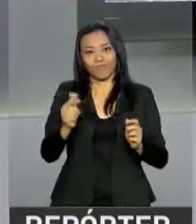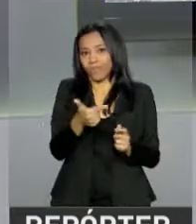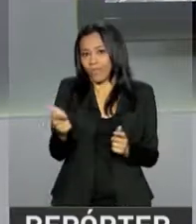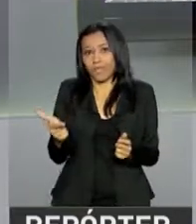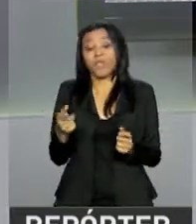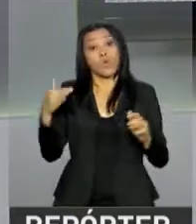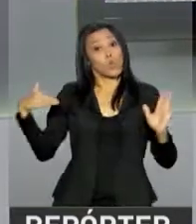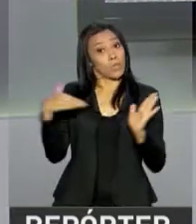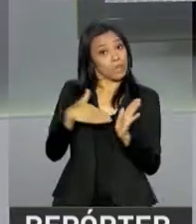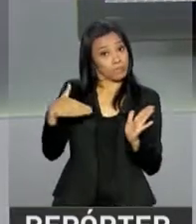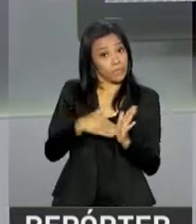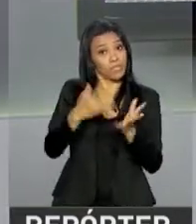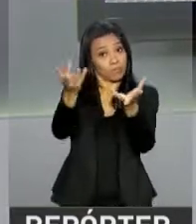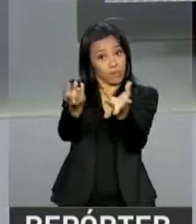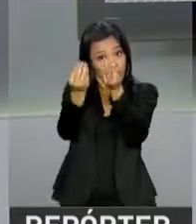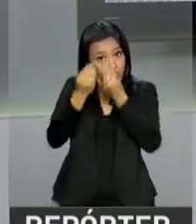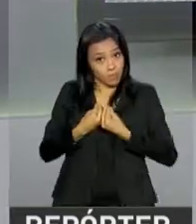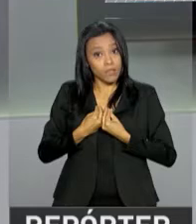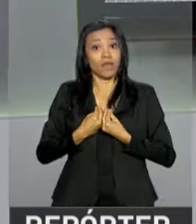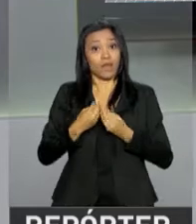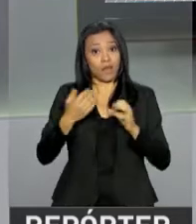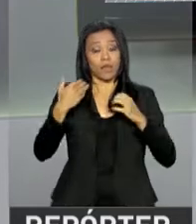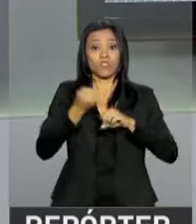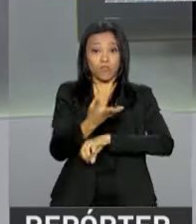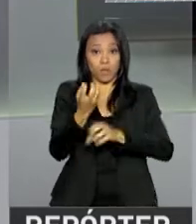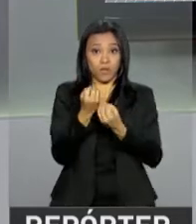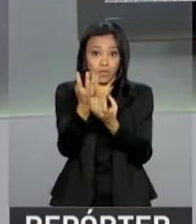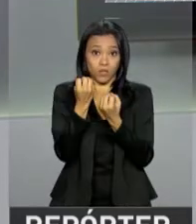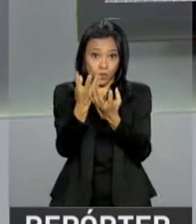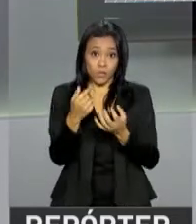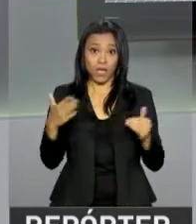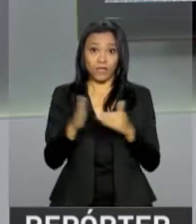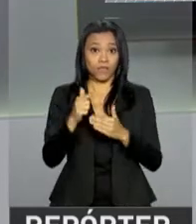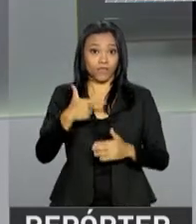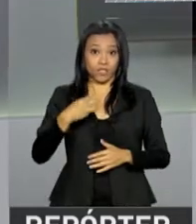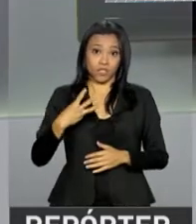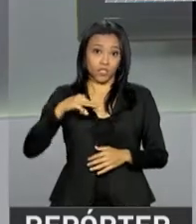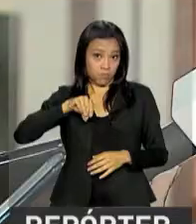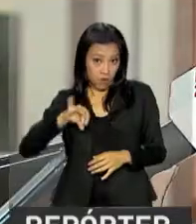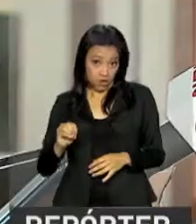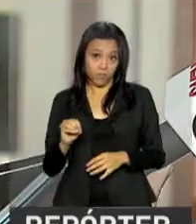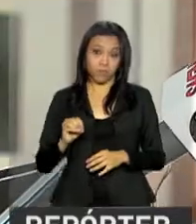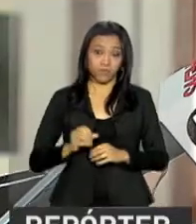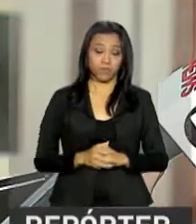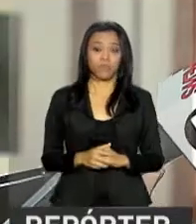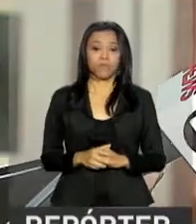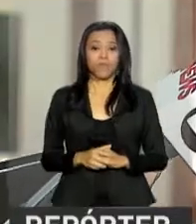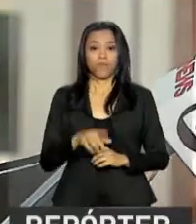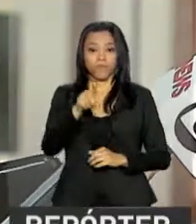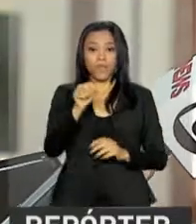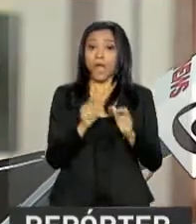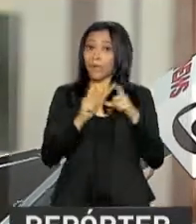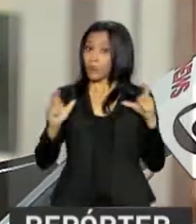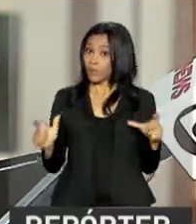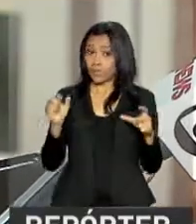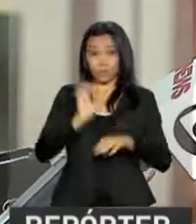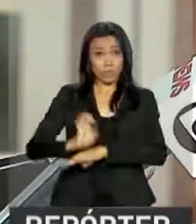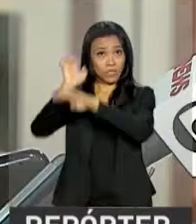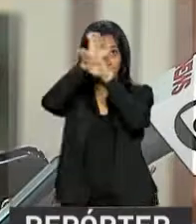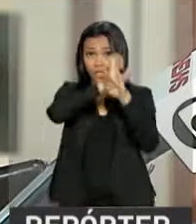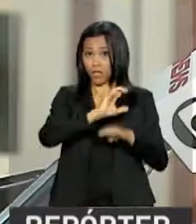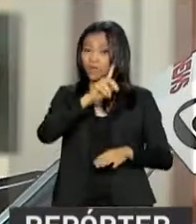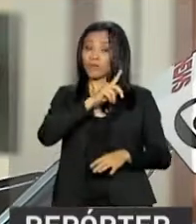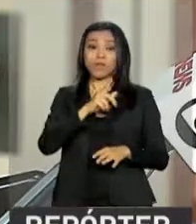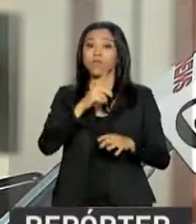prazo limite para o envio dessas informações é o dia 23 de maio. Boa parte deles não está enviando